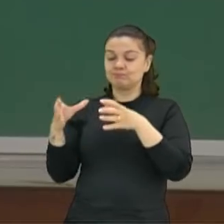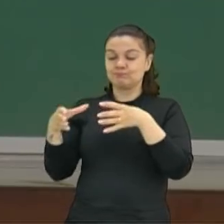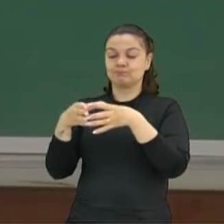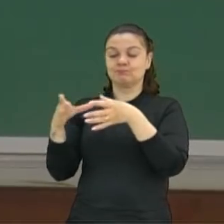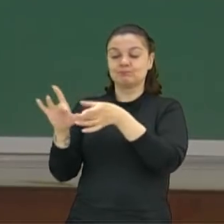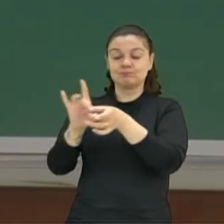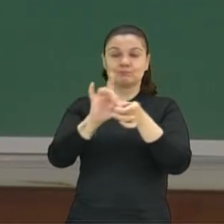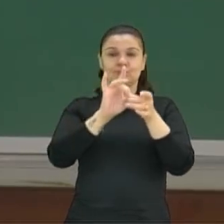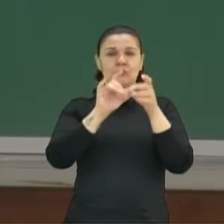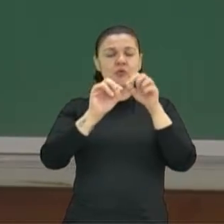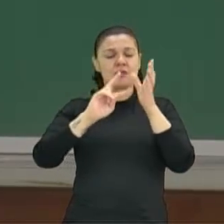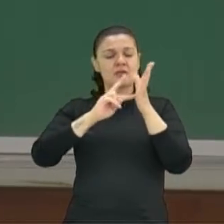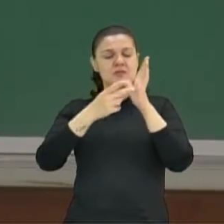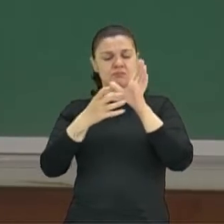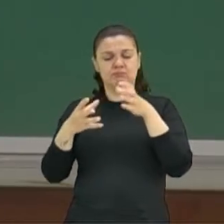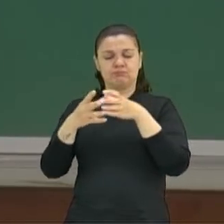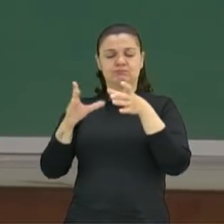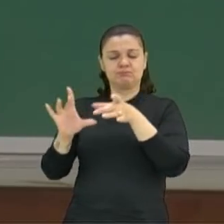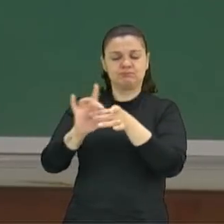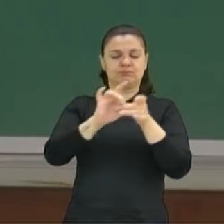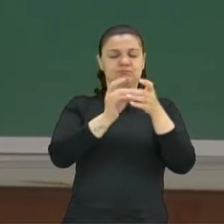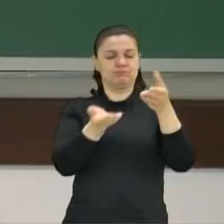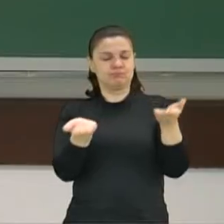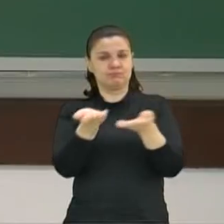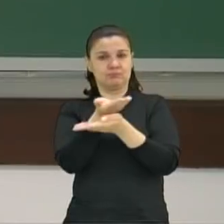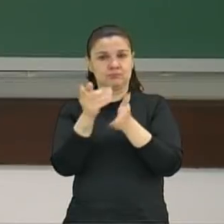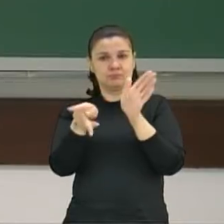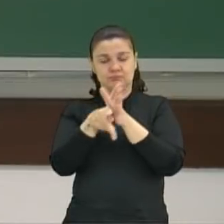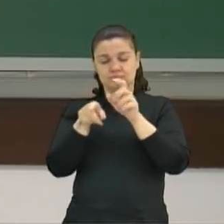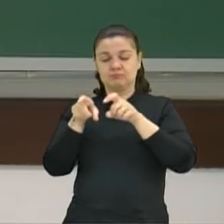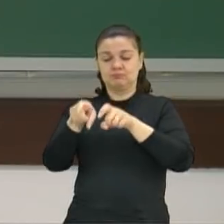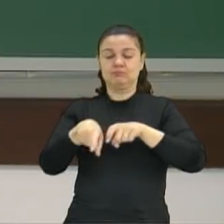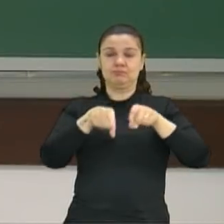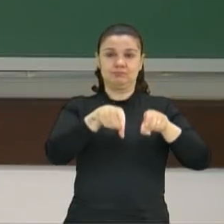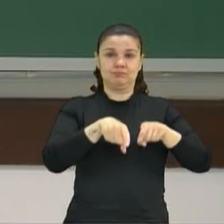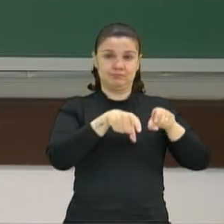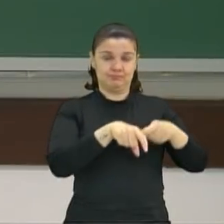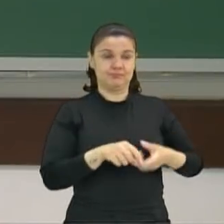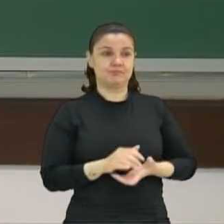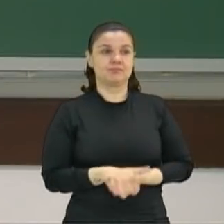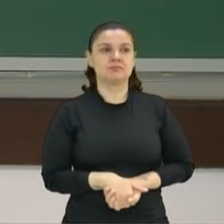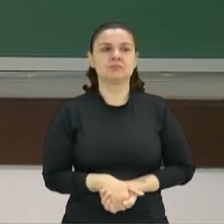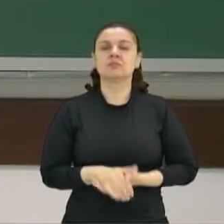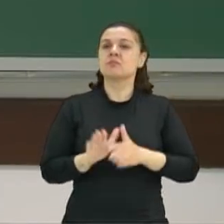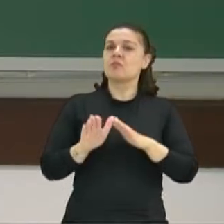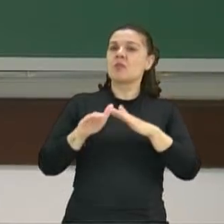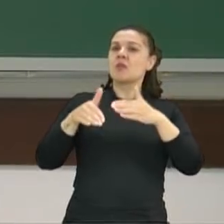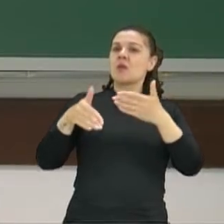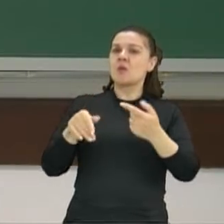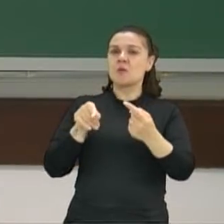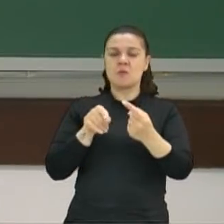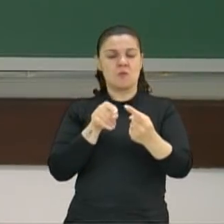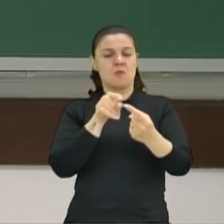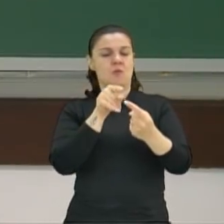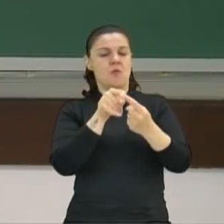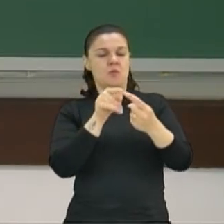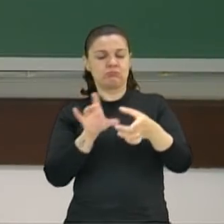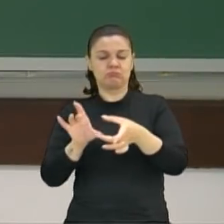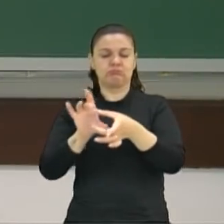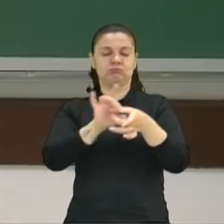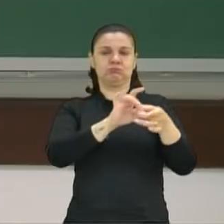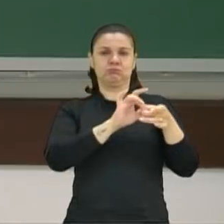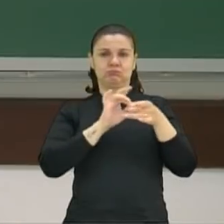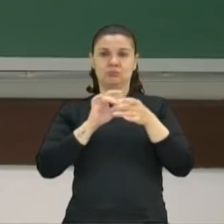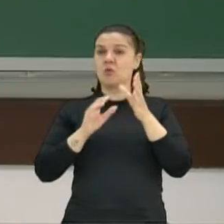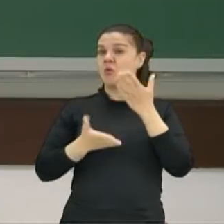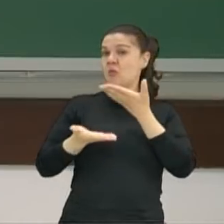Cooperativas. Para que servem as cooperativas na área rural? Qual é o objetivo da cooperativa?